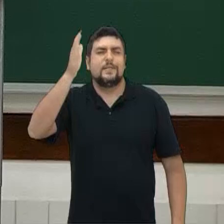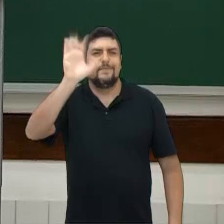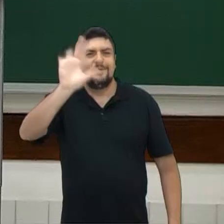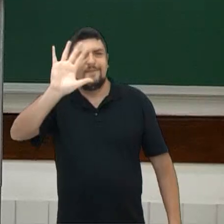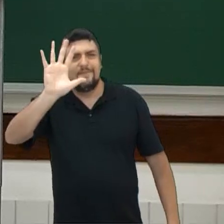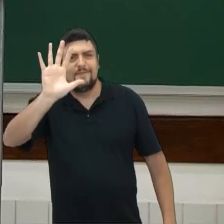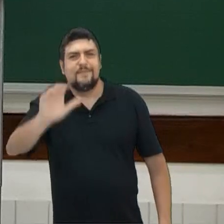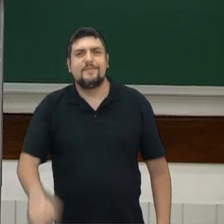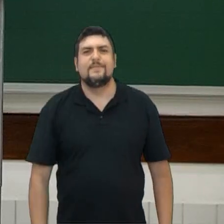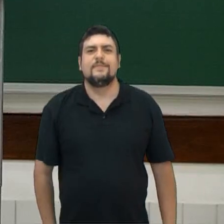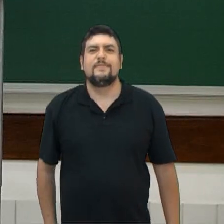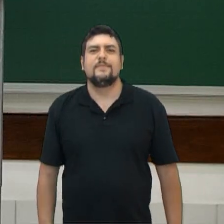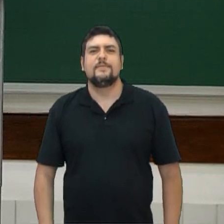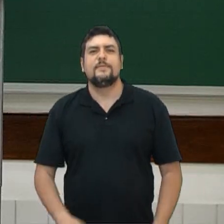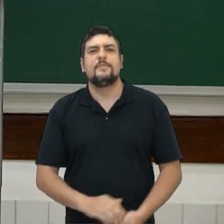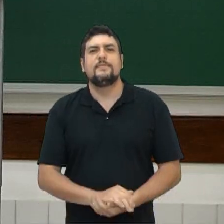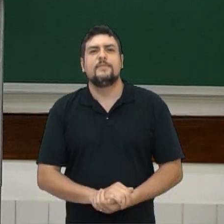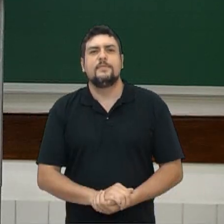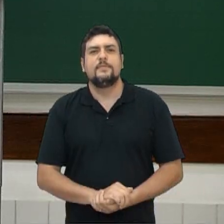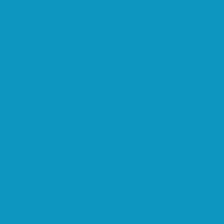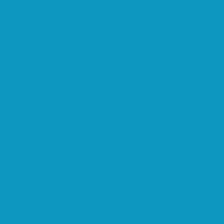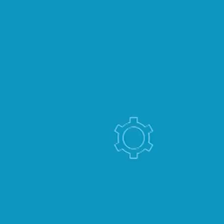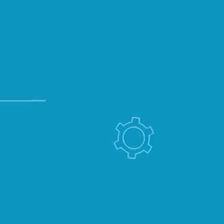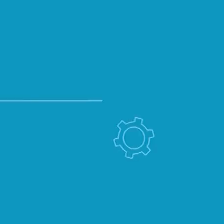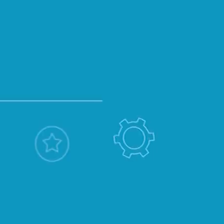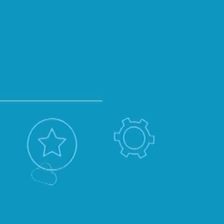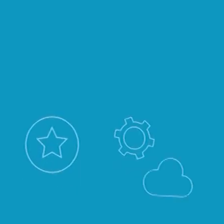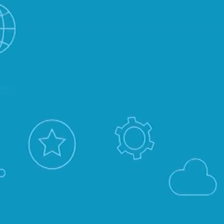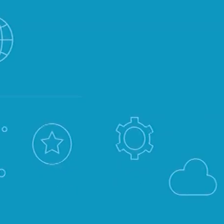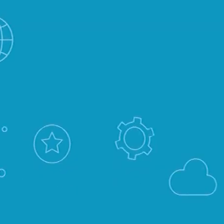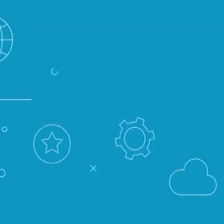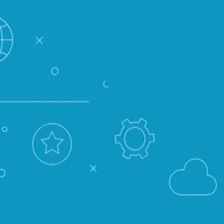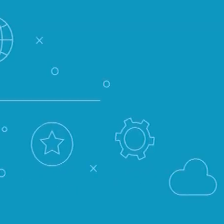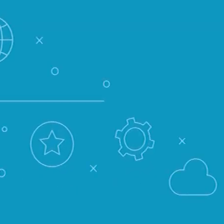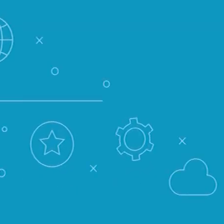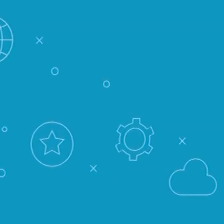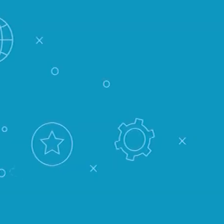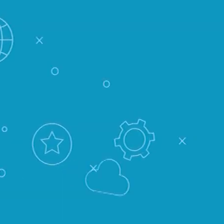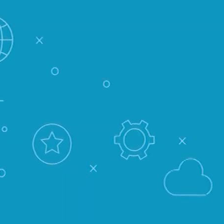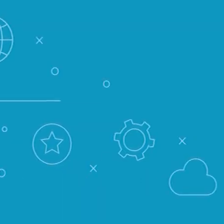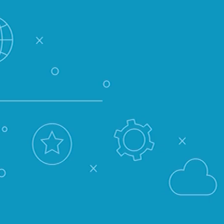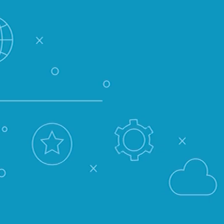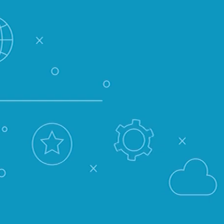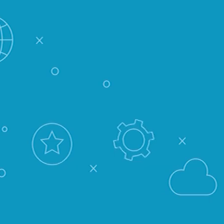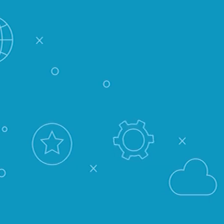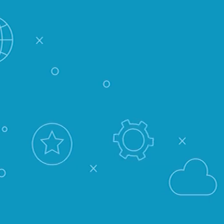até a próxima. Tchau, pessoal!